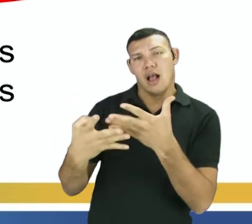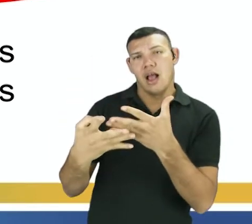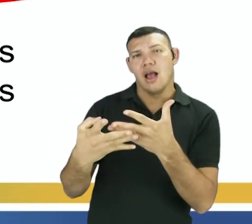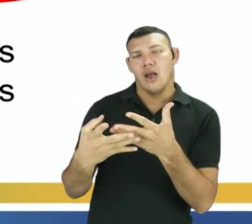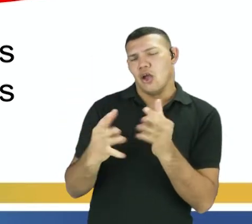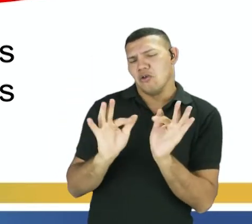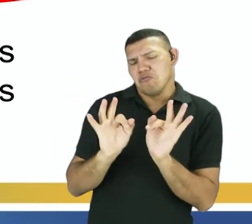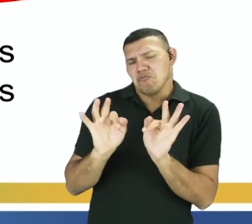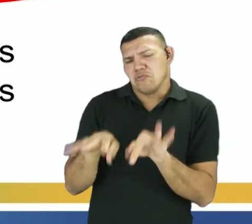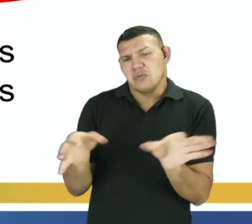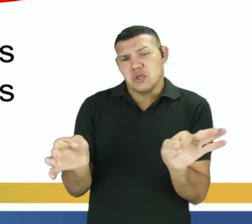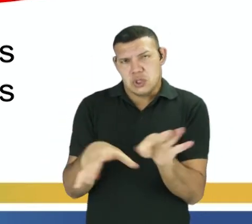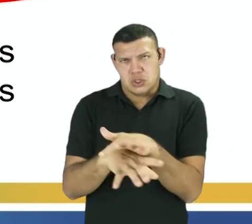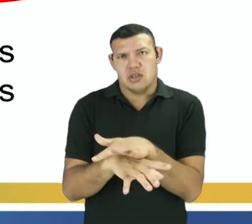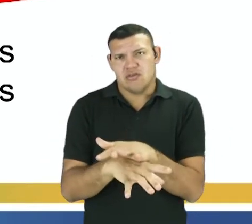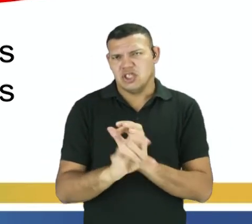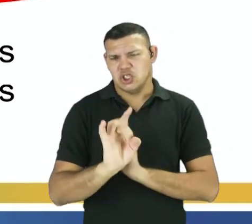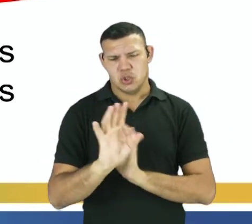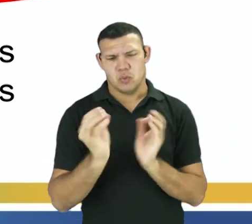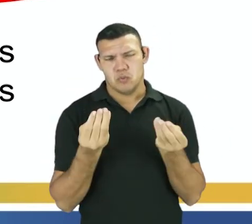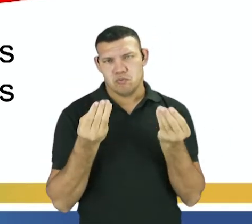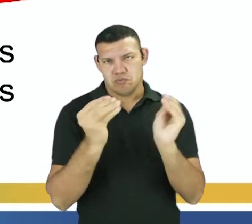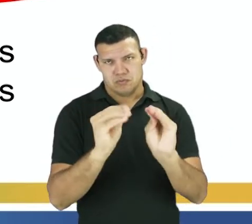só finalizou, certo?